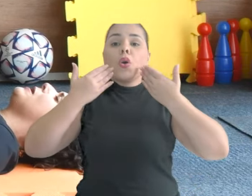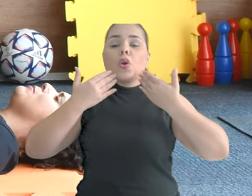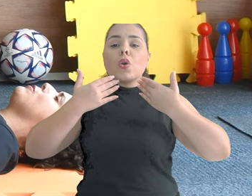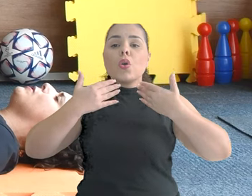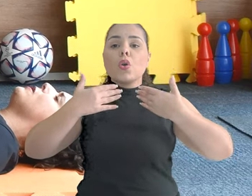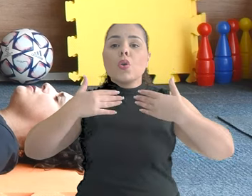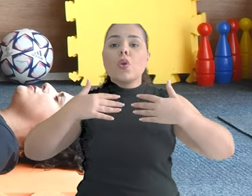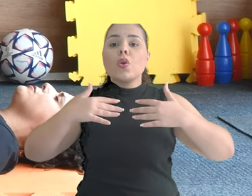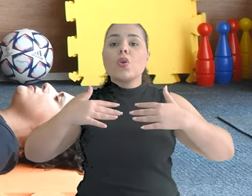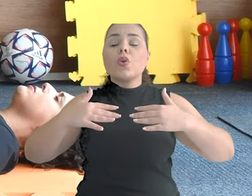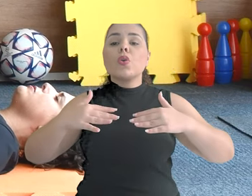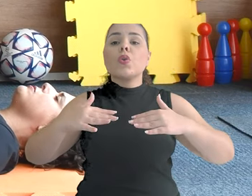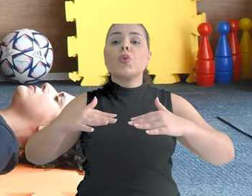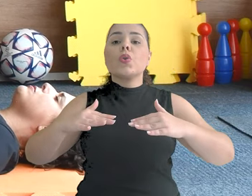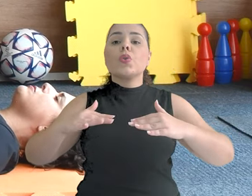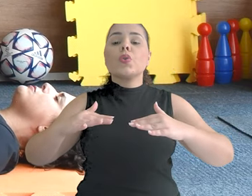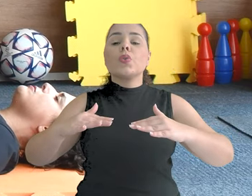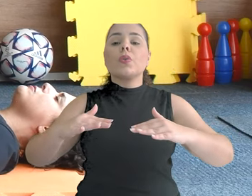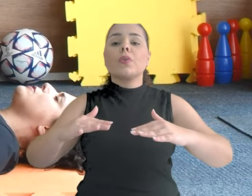Solta o ar pela boca.